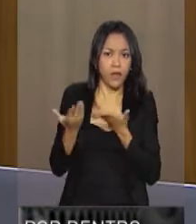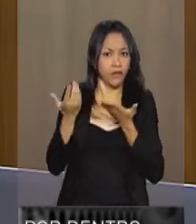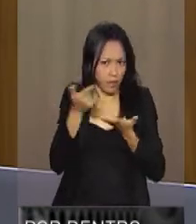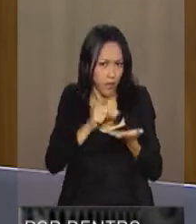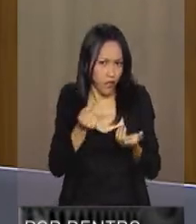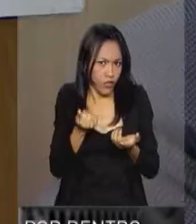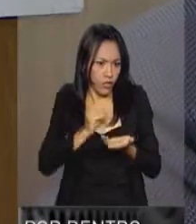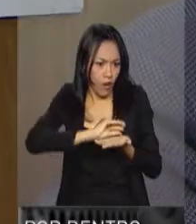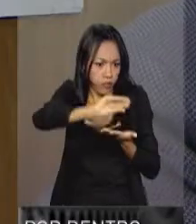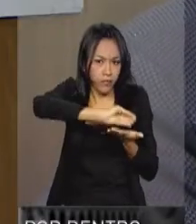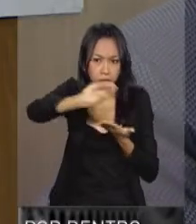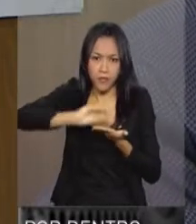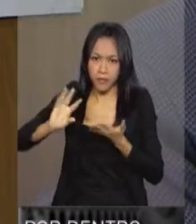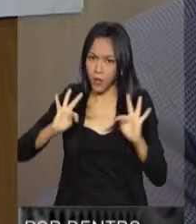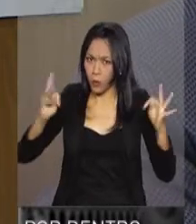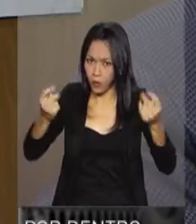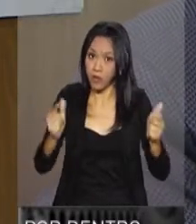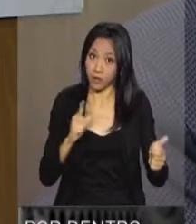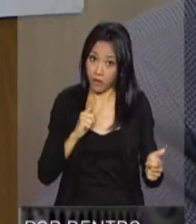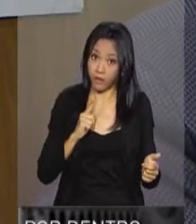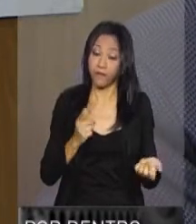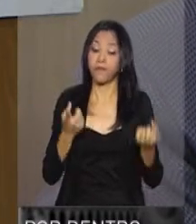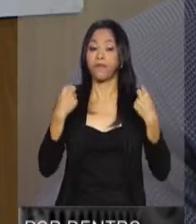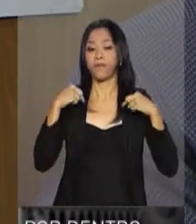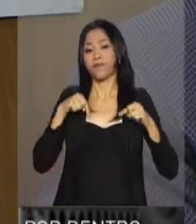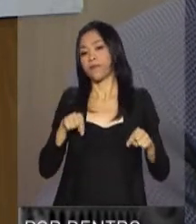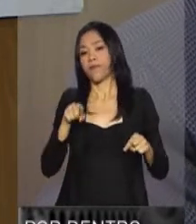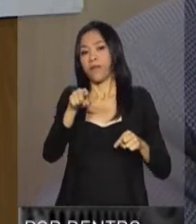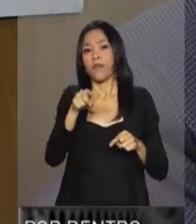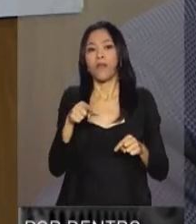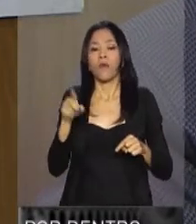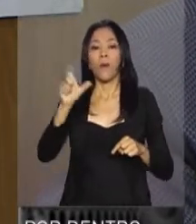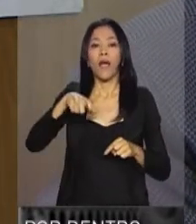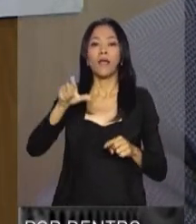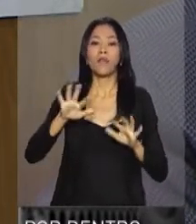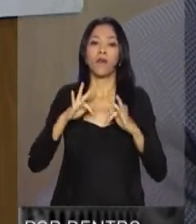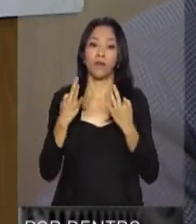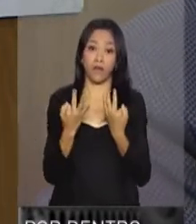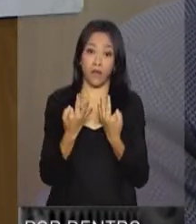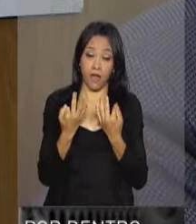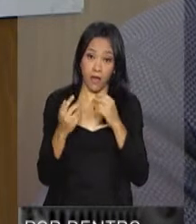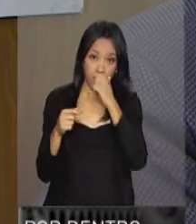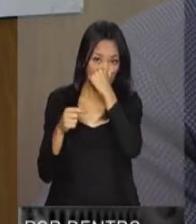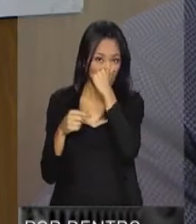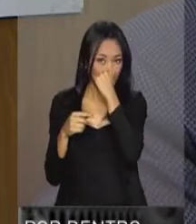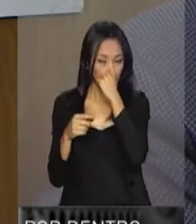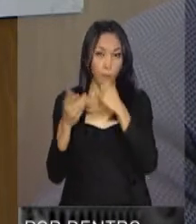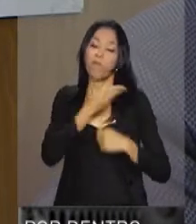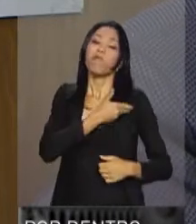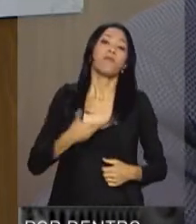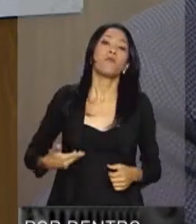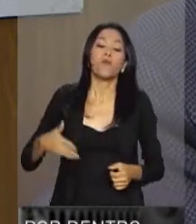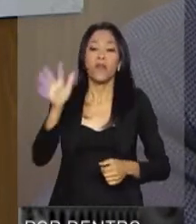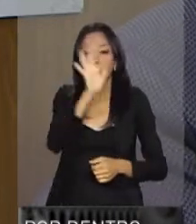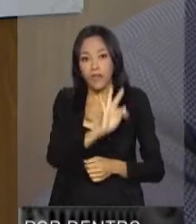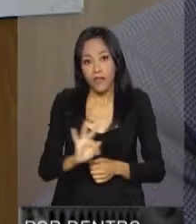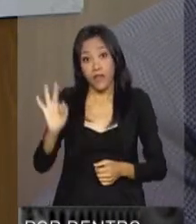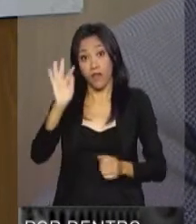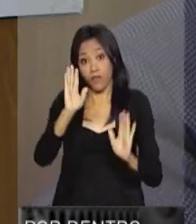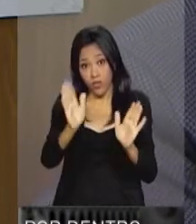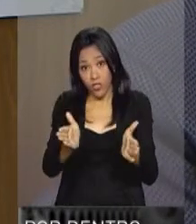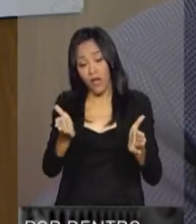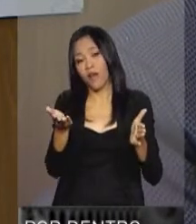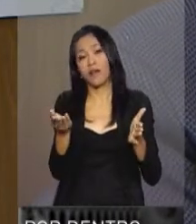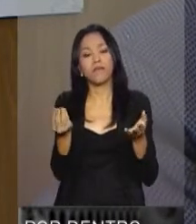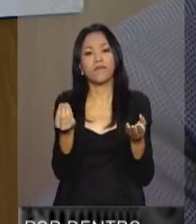demanda veja bem caro o cartão reforma dos programas prioritários do governo federal e foram incluídos no avançar nem